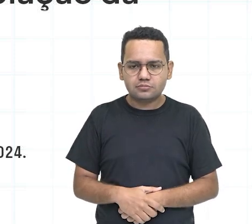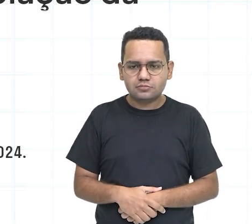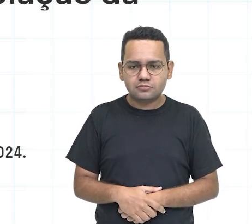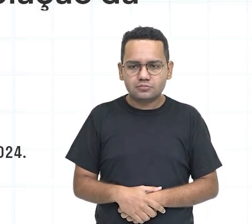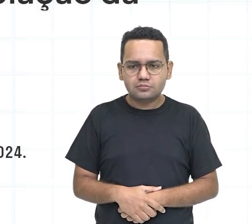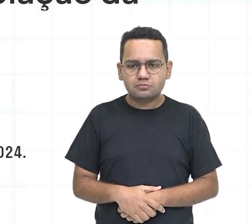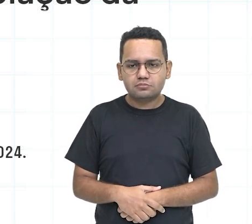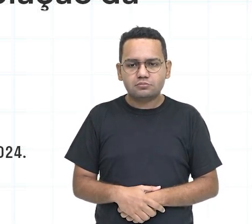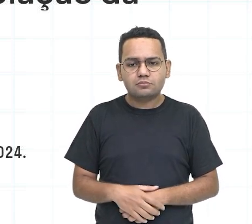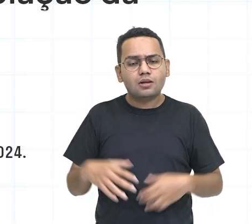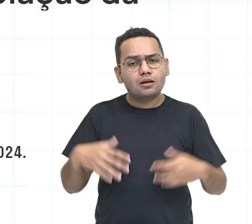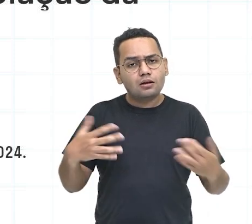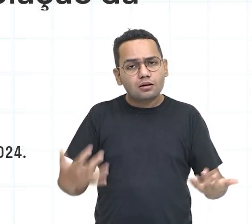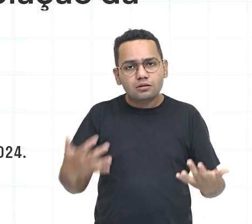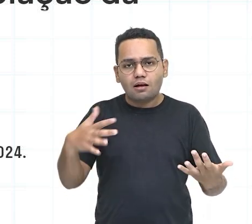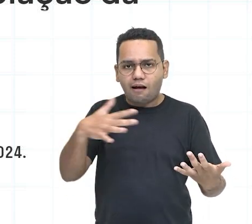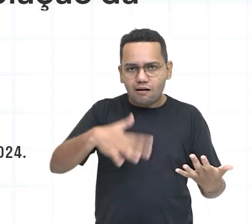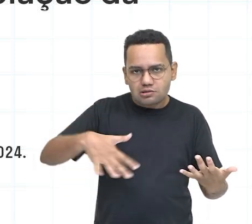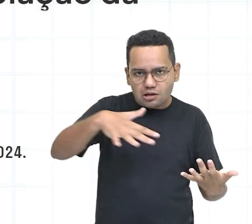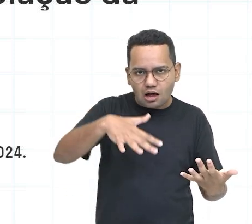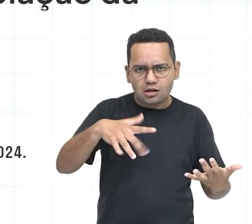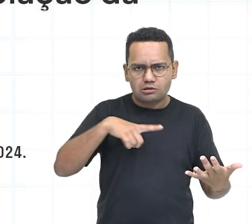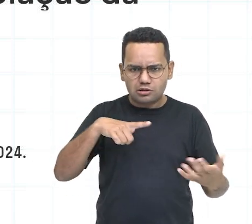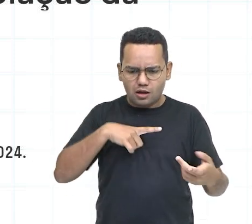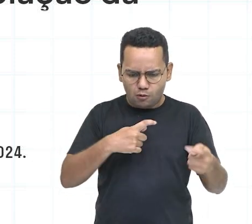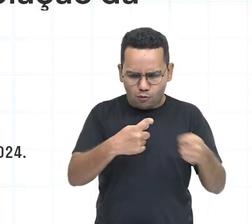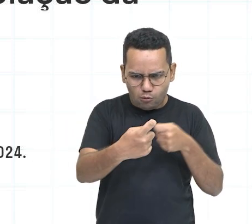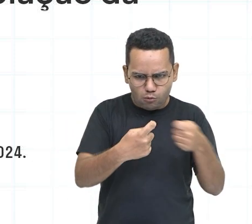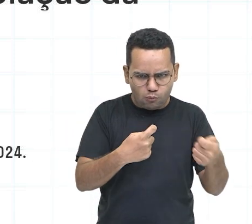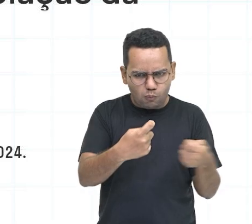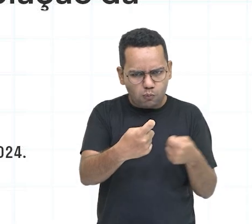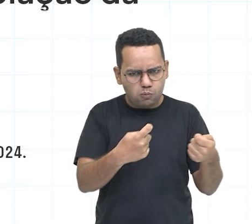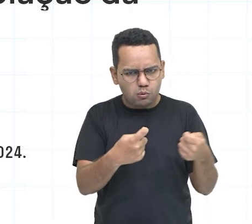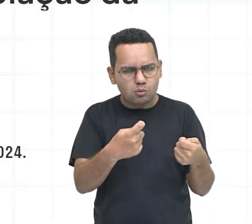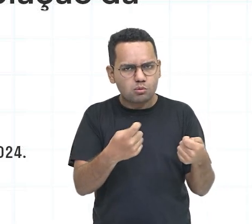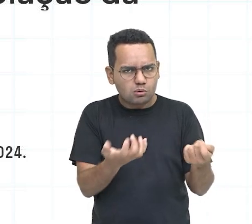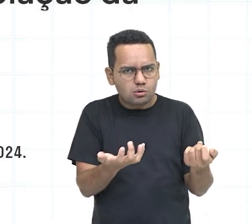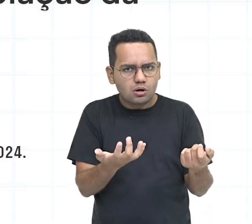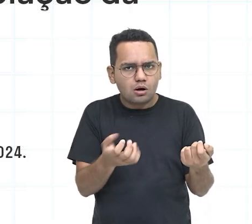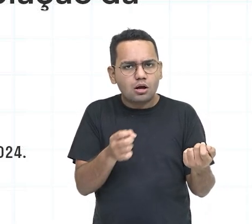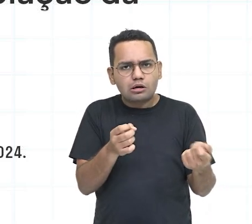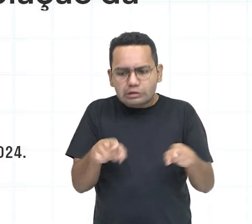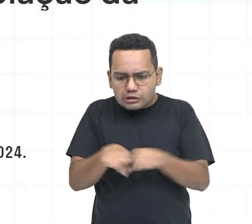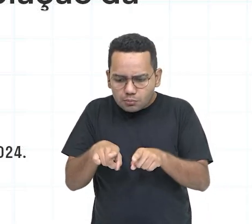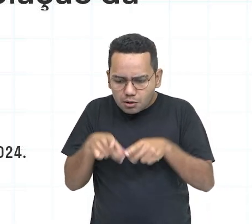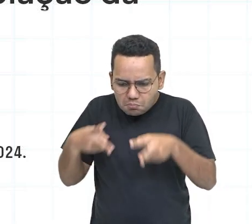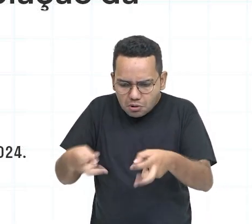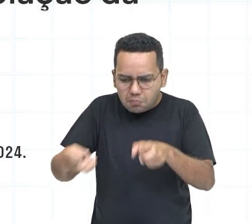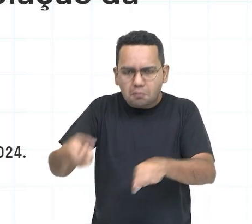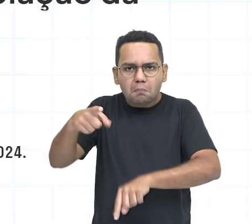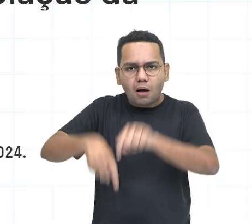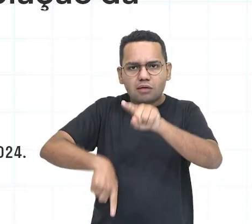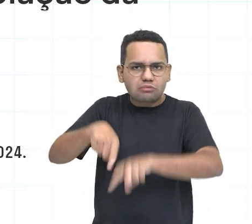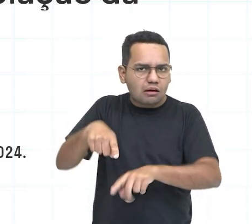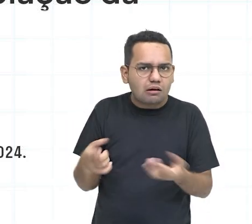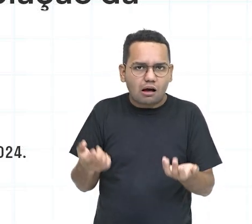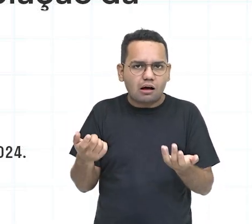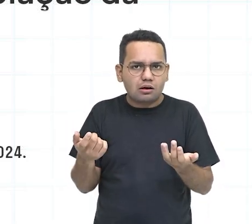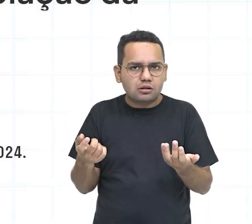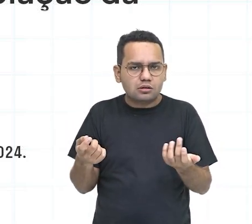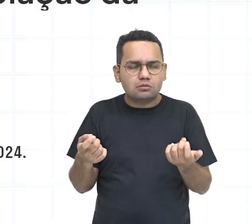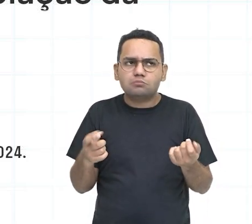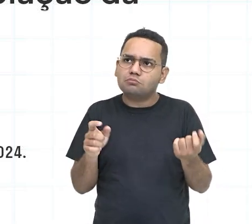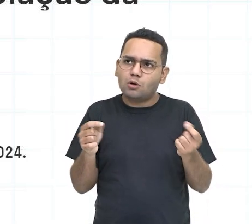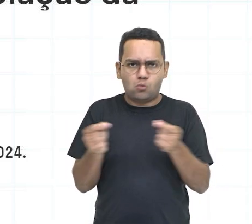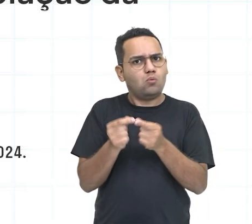controle administrativo e exploração econômica. Vimos várias palavras a respeito de exploração, econômico